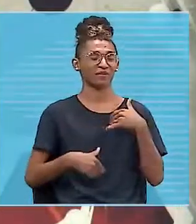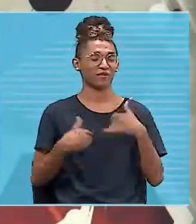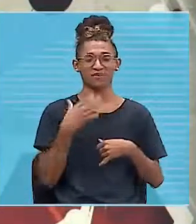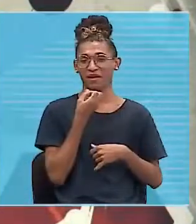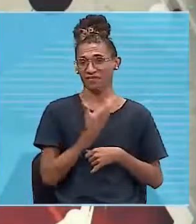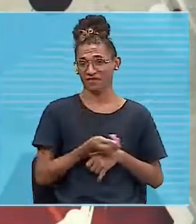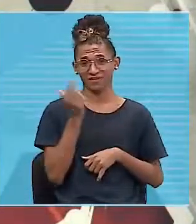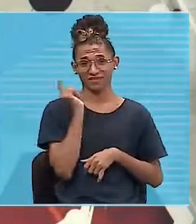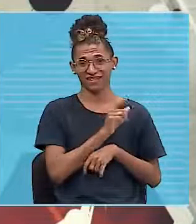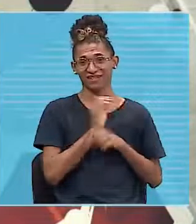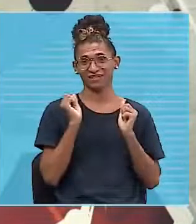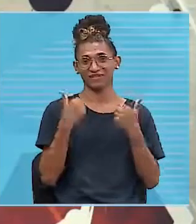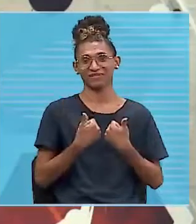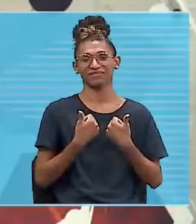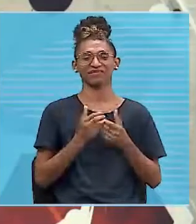contra